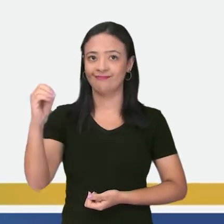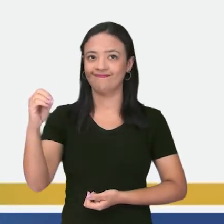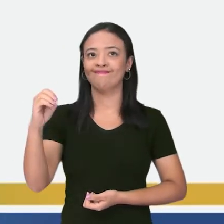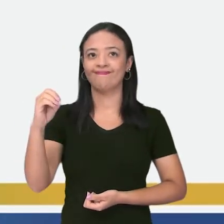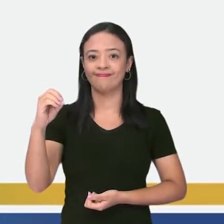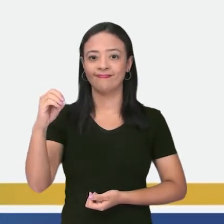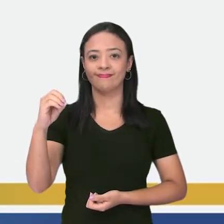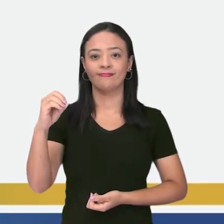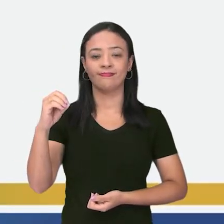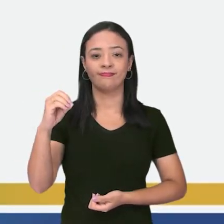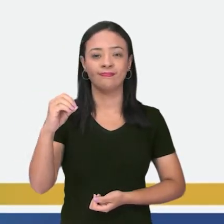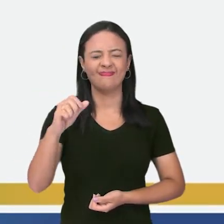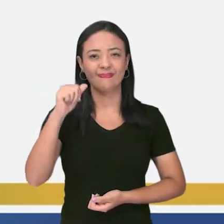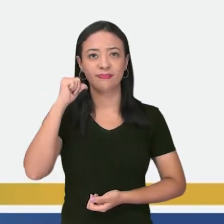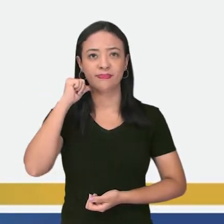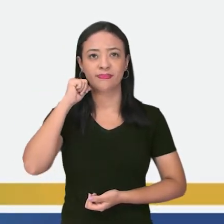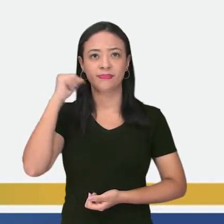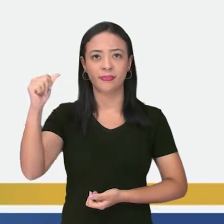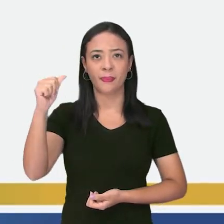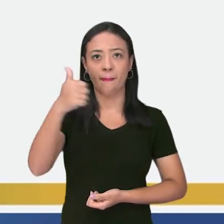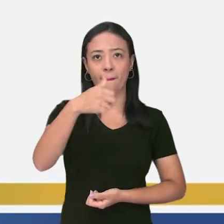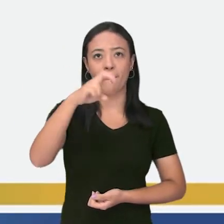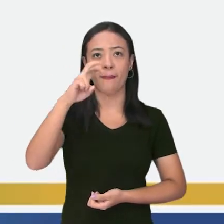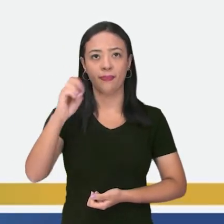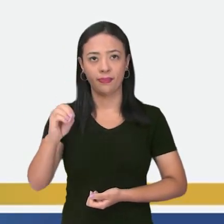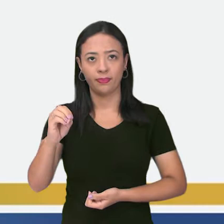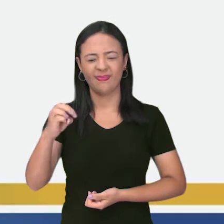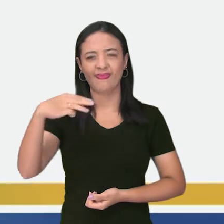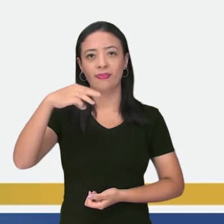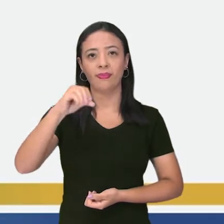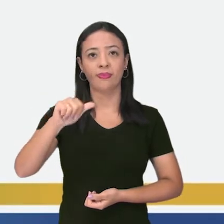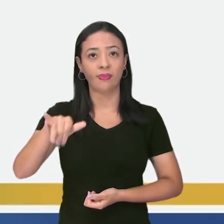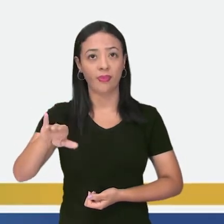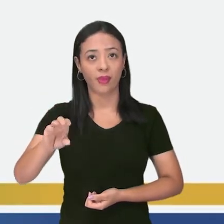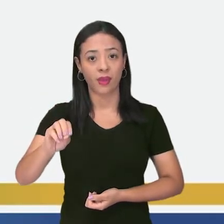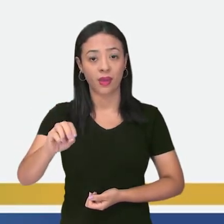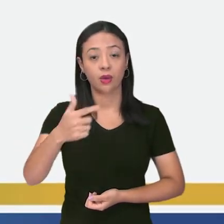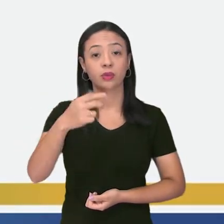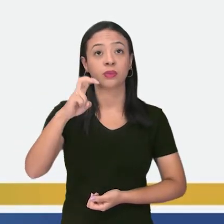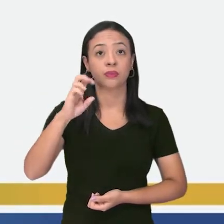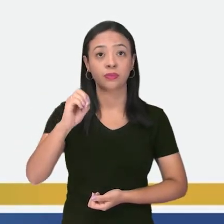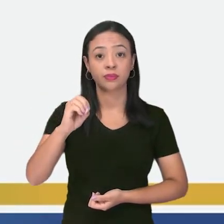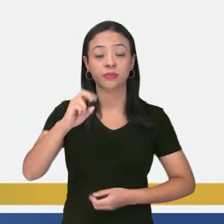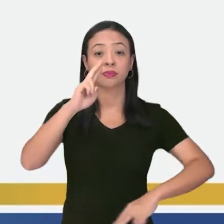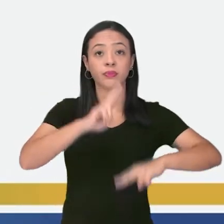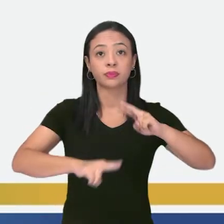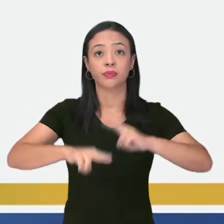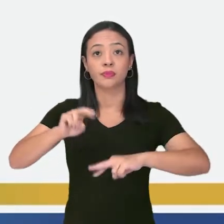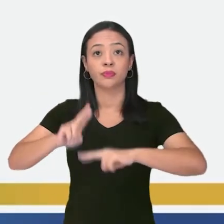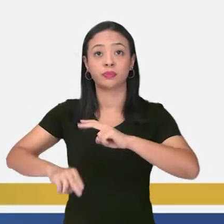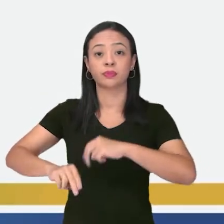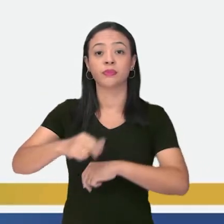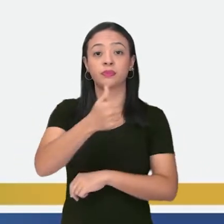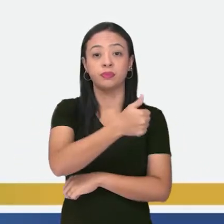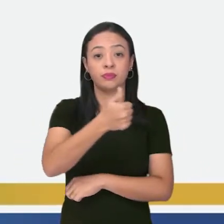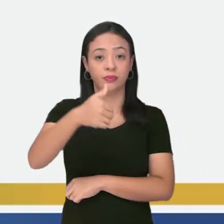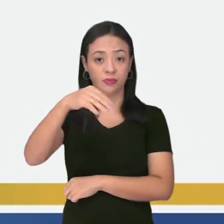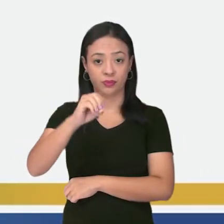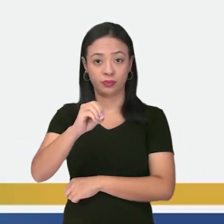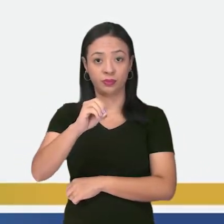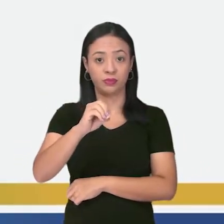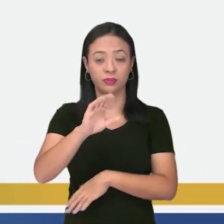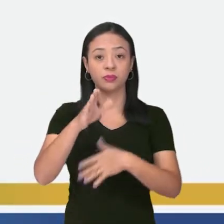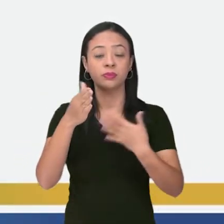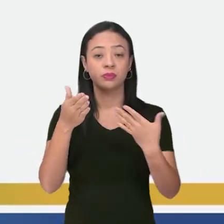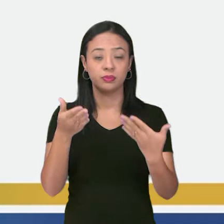100, abril, 150, maio, 250 e junho, 110.